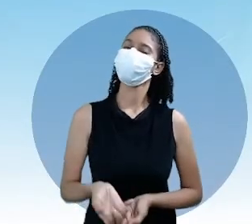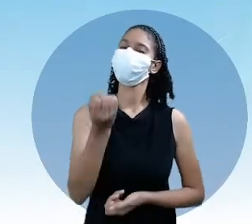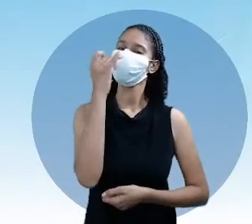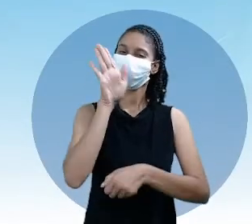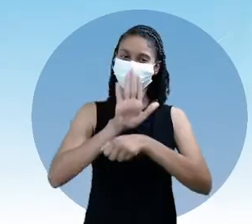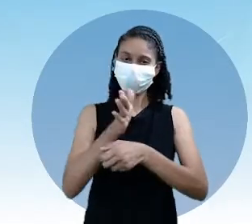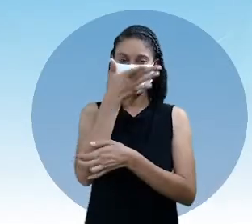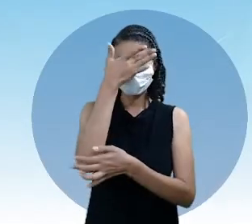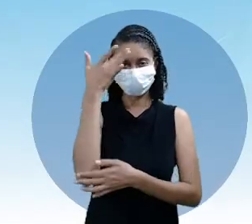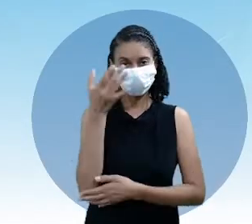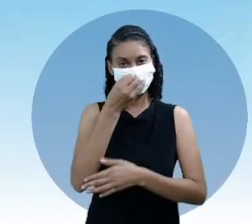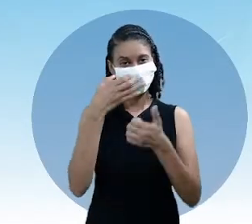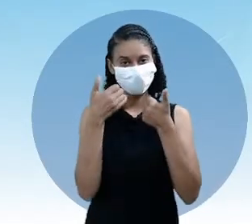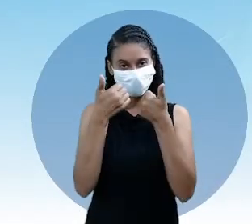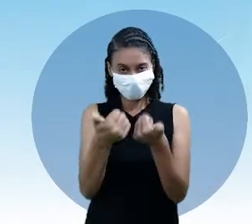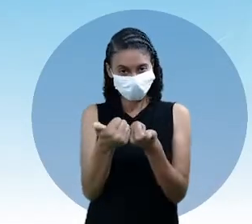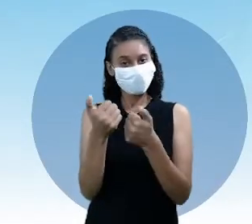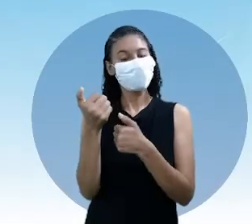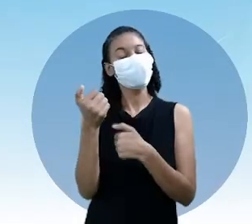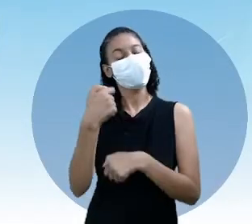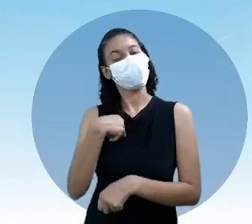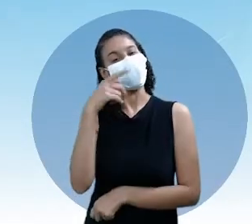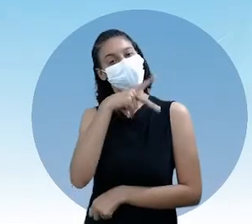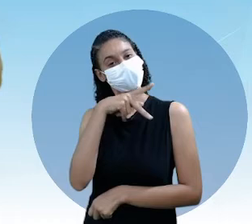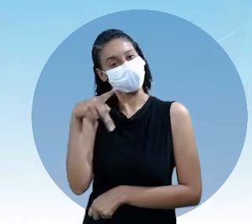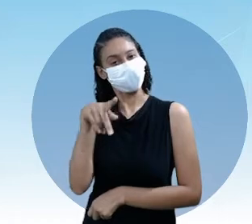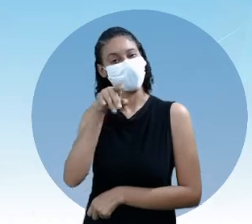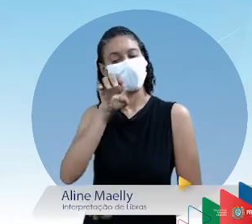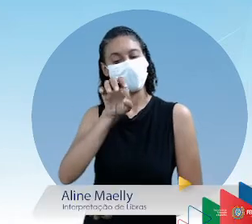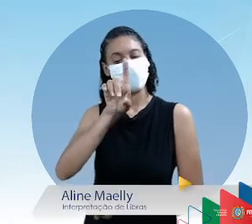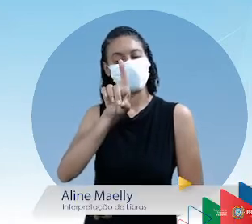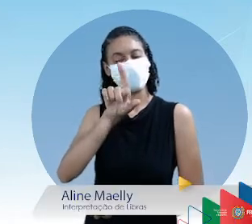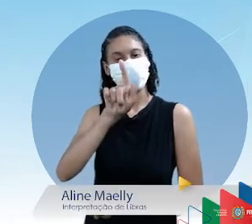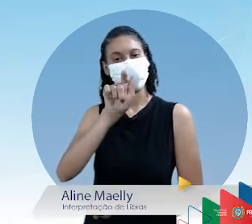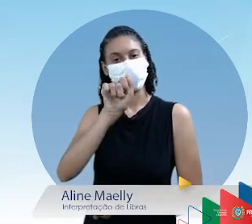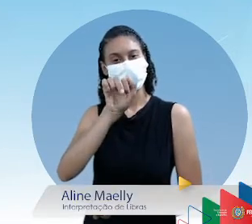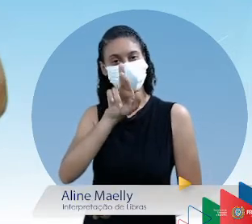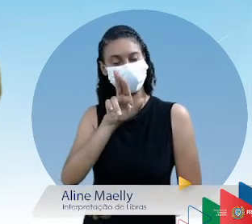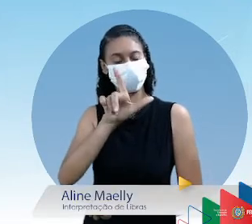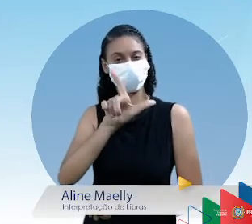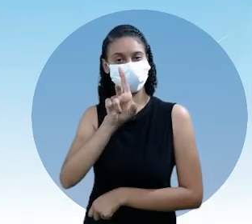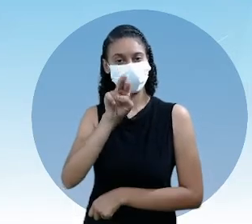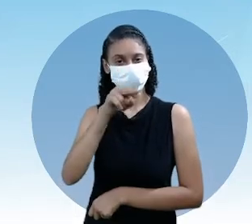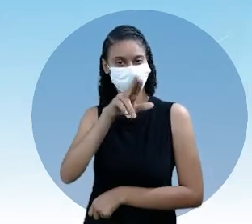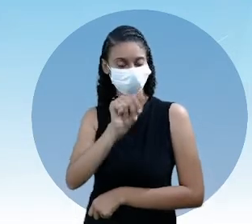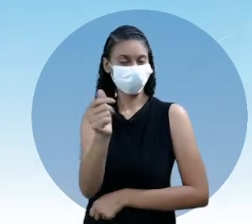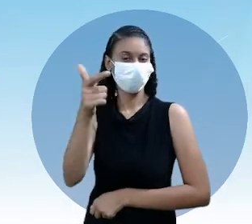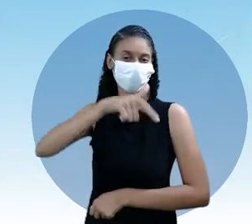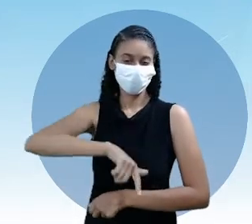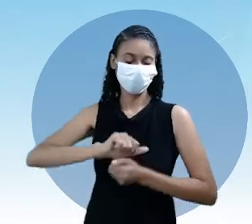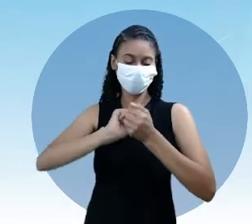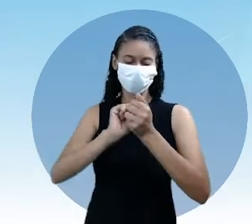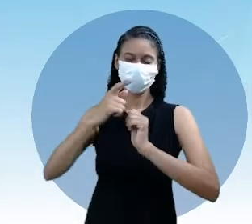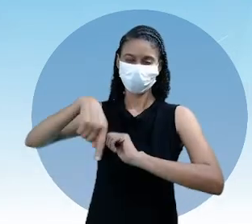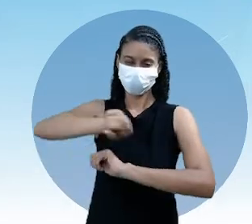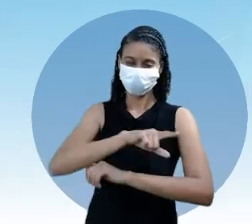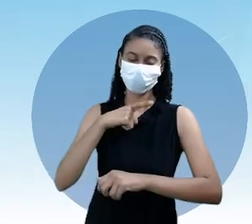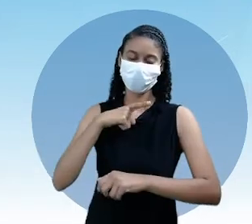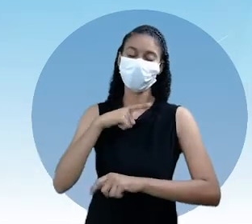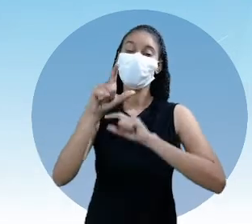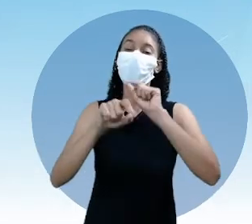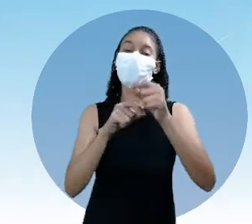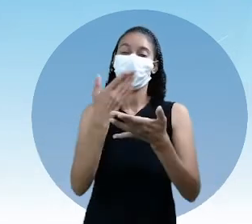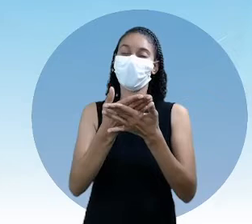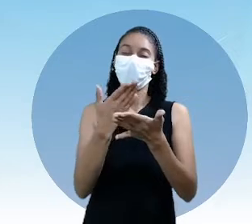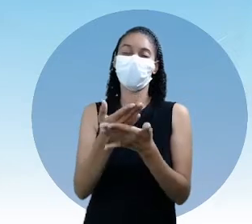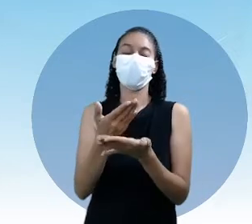Boa tarde, pessoal, tudo bem? Aqui é o professor Edgar Luna, mais uma vez com vocês, para termos mais uma aula de História para